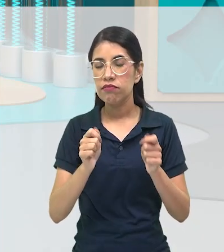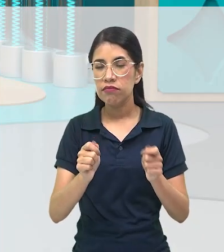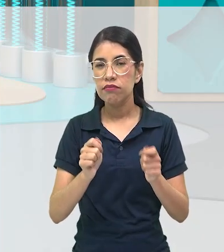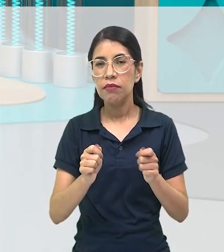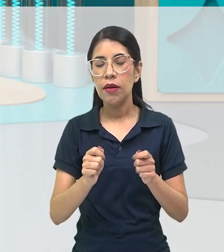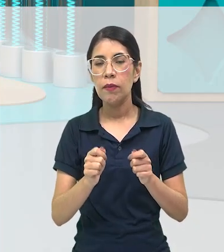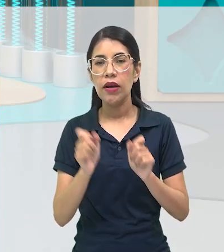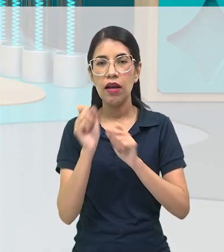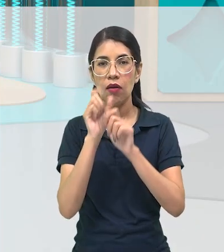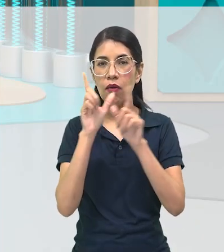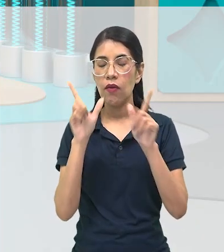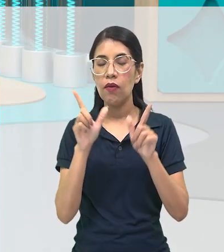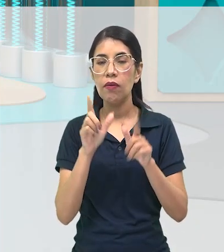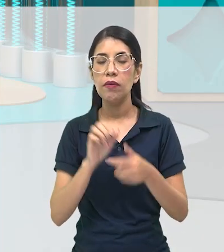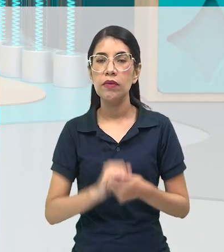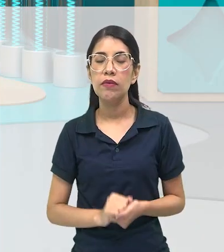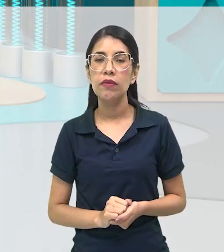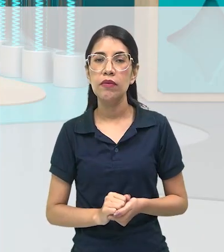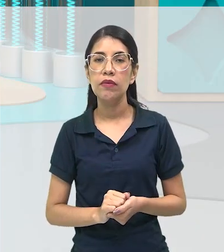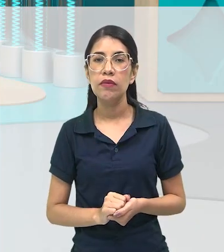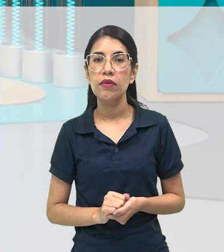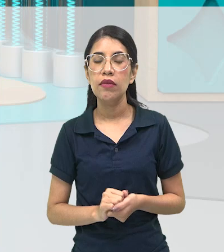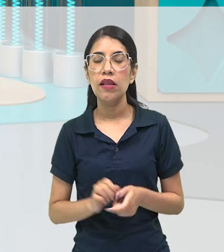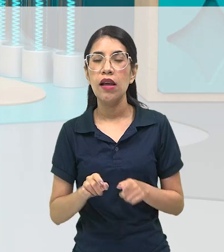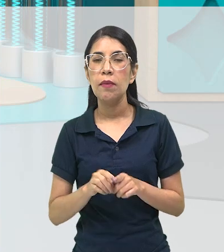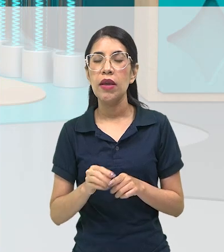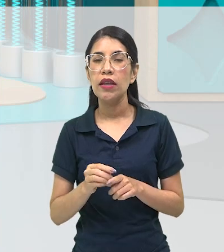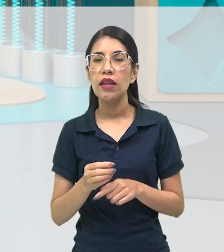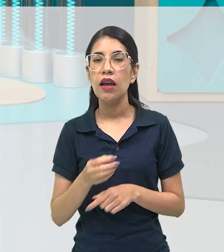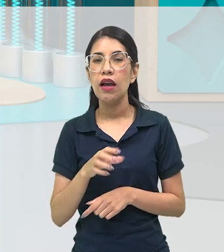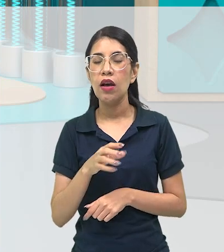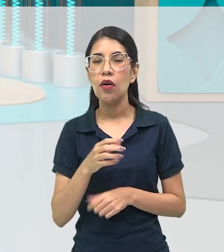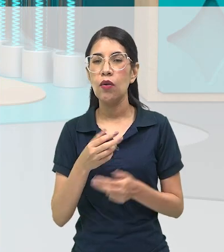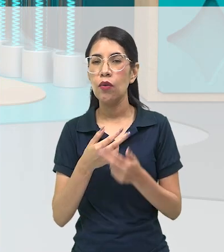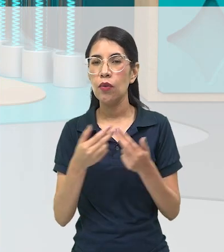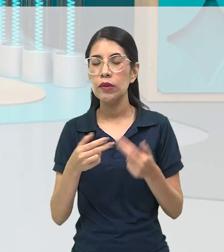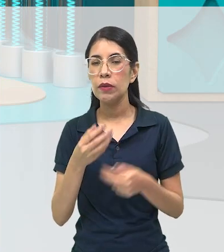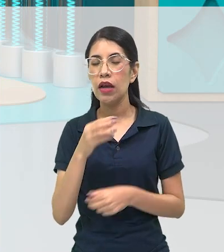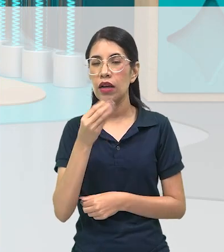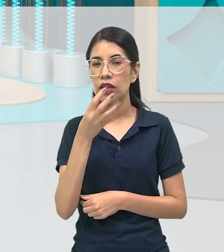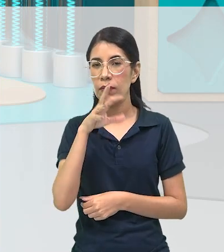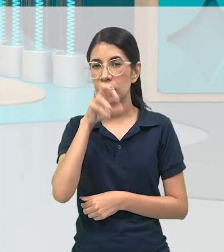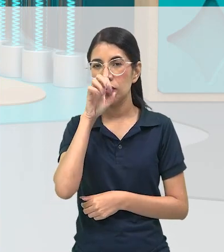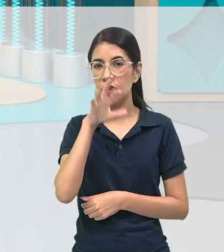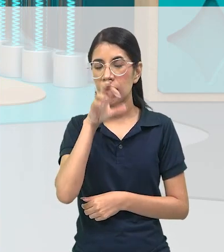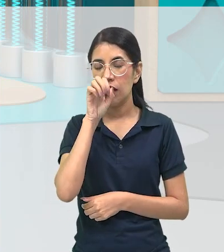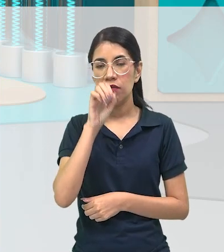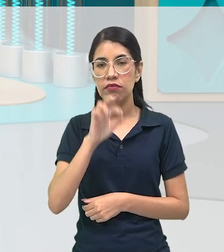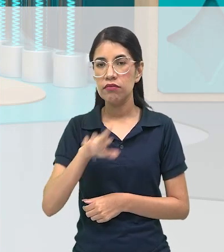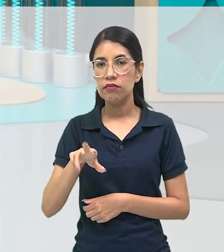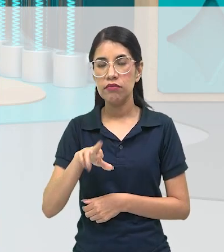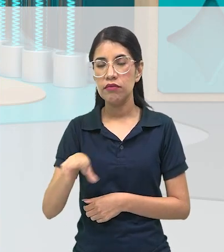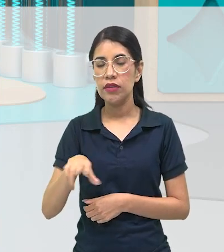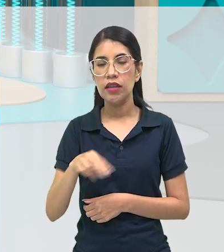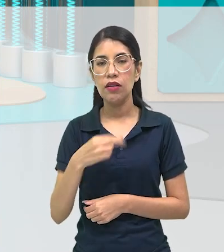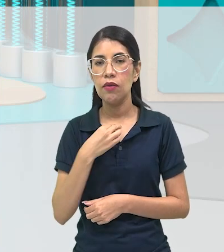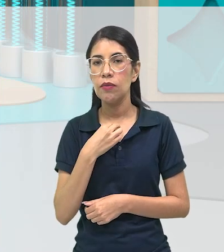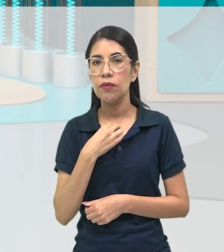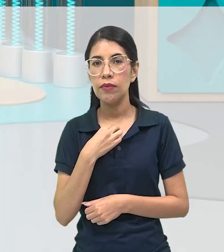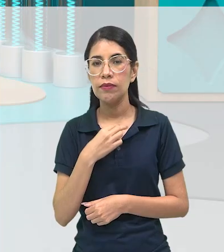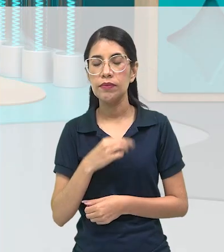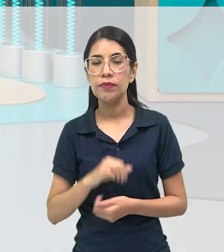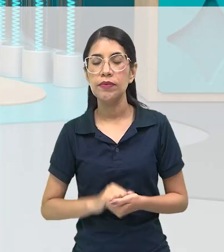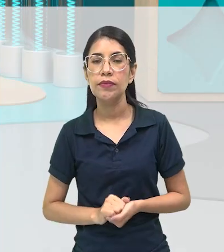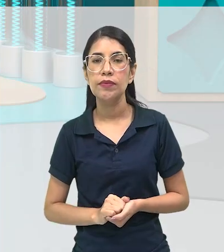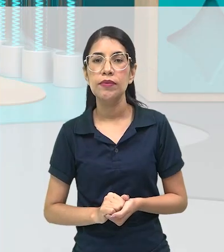se ele acorda, toma, dá isso daqui para ele cheirar, né? Qualquer coisa lá e dá para ele cheirar. Não é para fazer